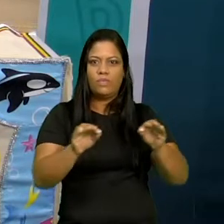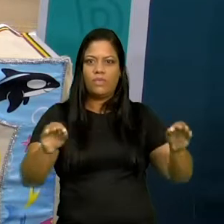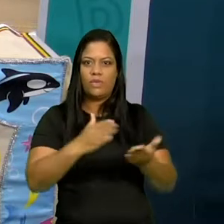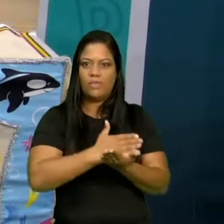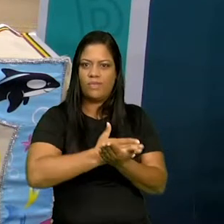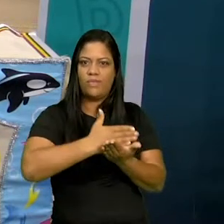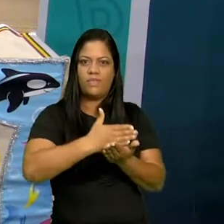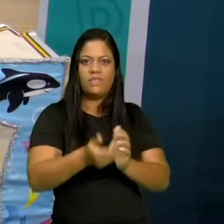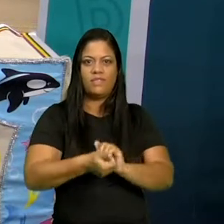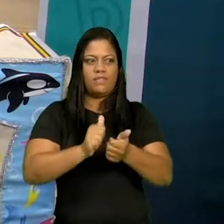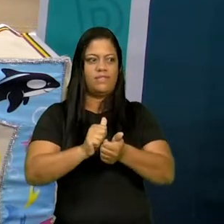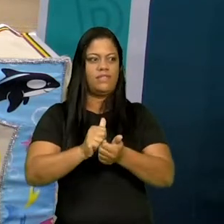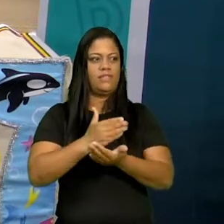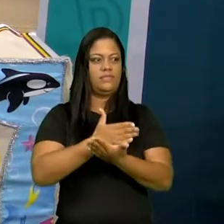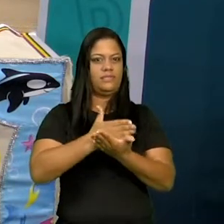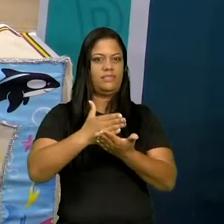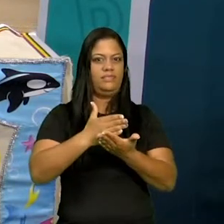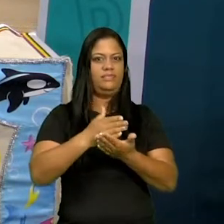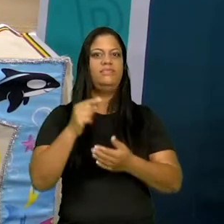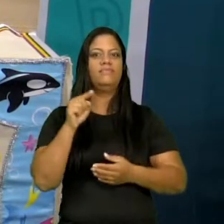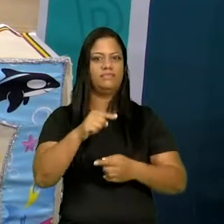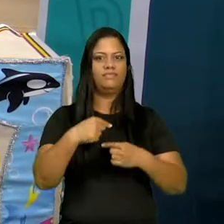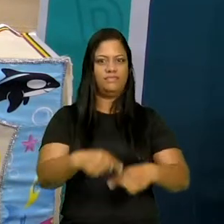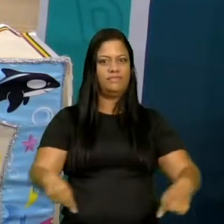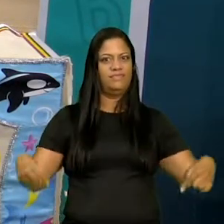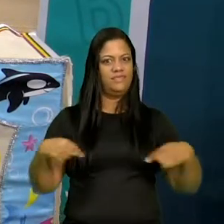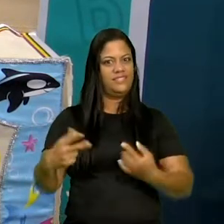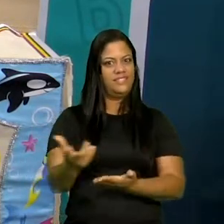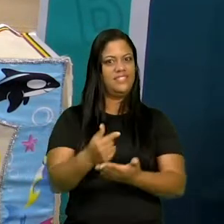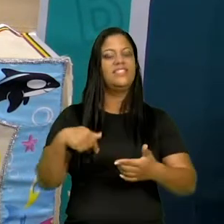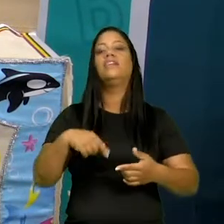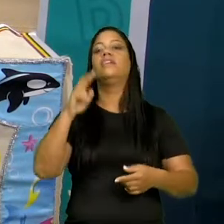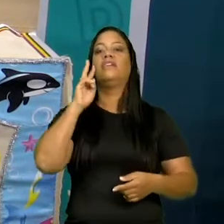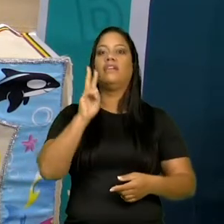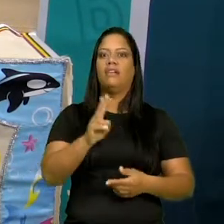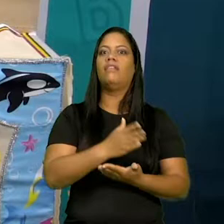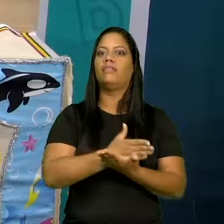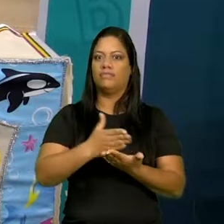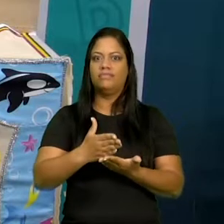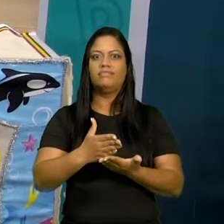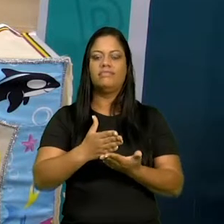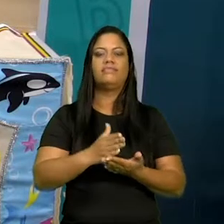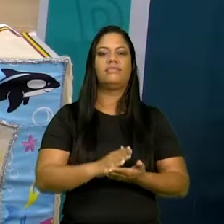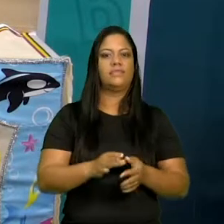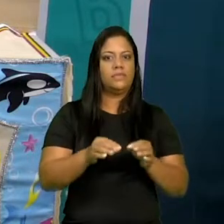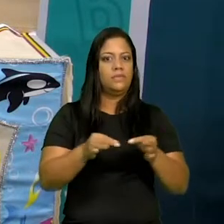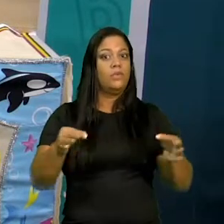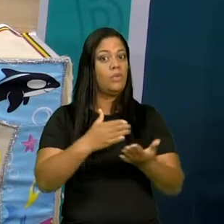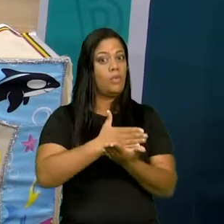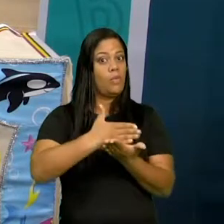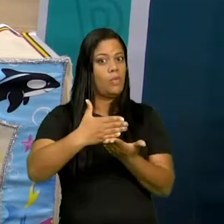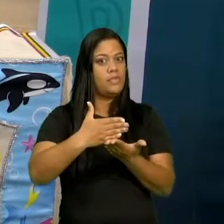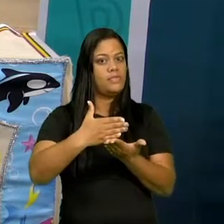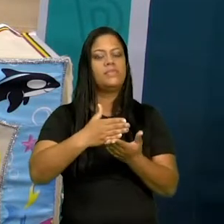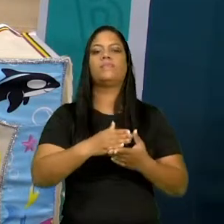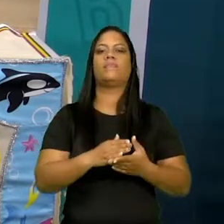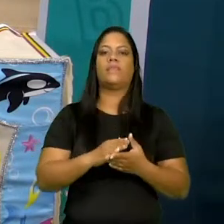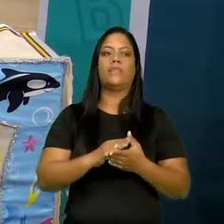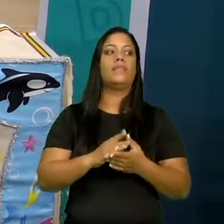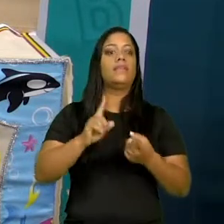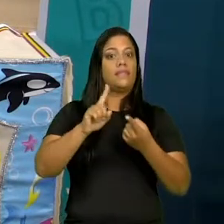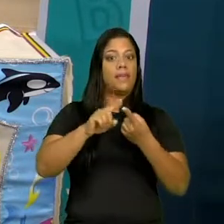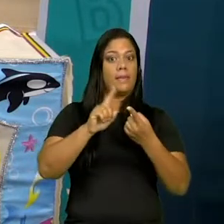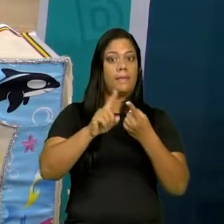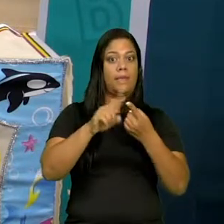largada, ó. Olha aqui a largada no avental de tia Lê. A largada que tem que ter, certo? O ponto de largada. É. E